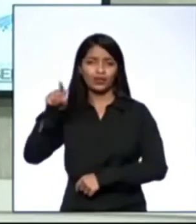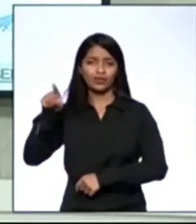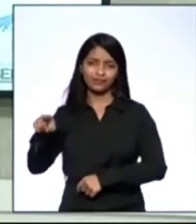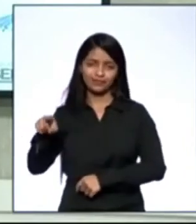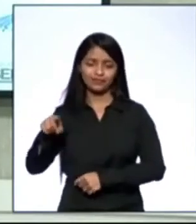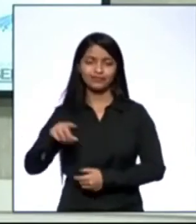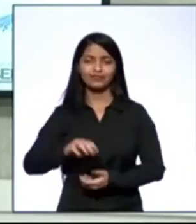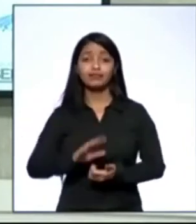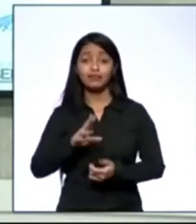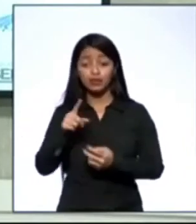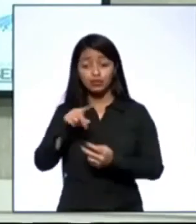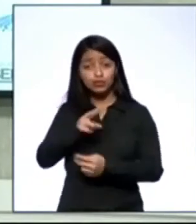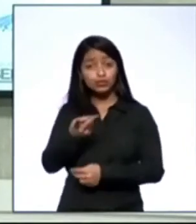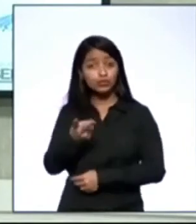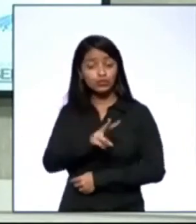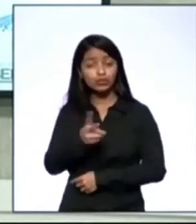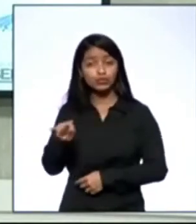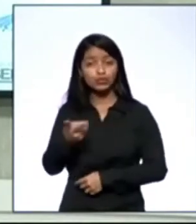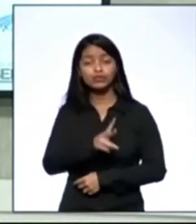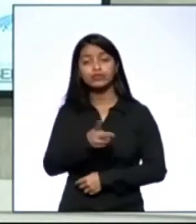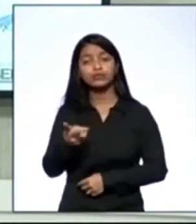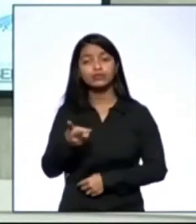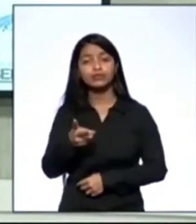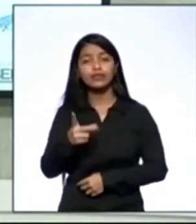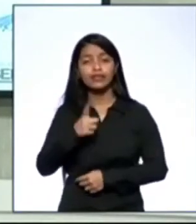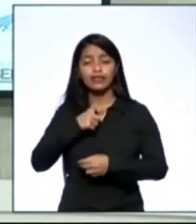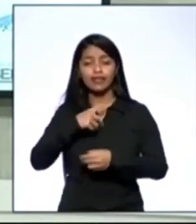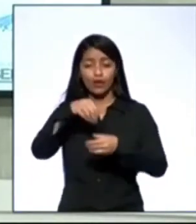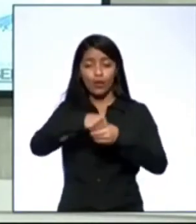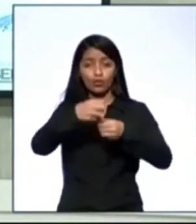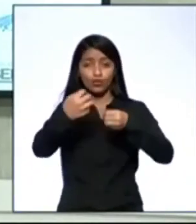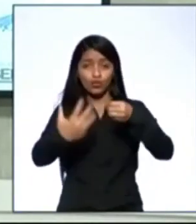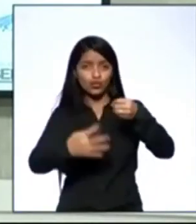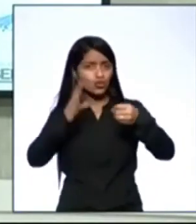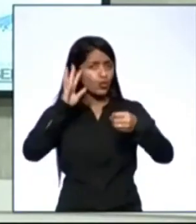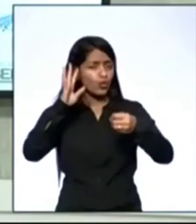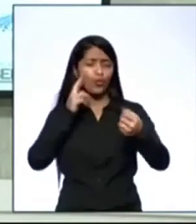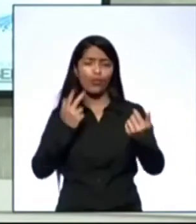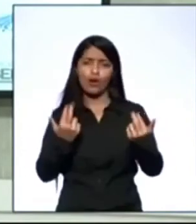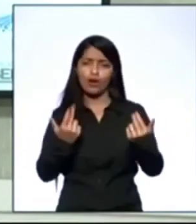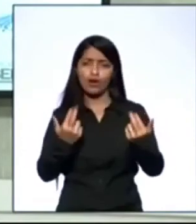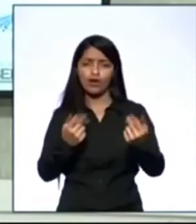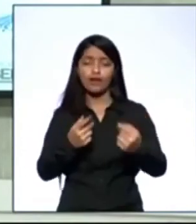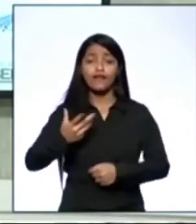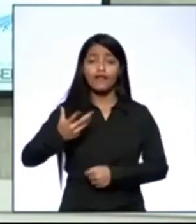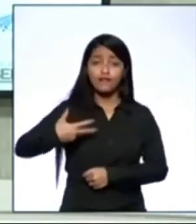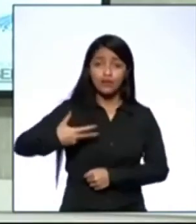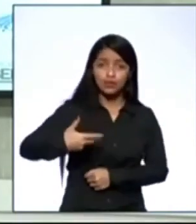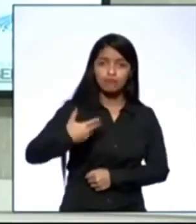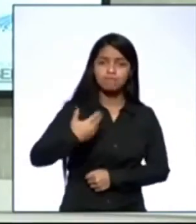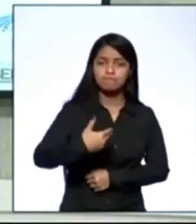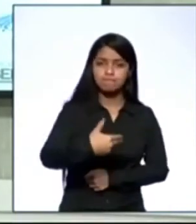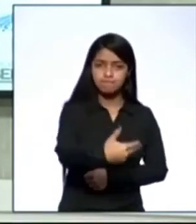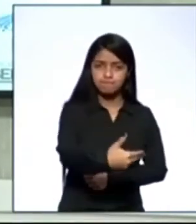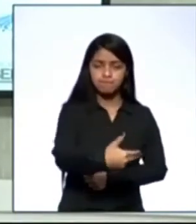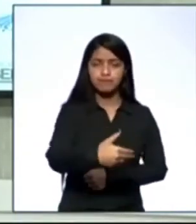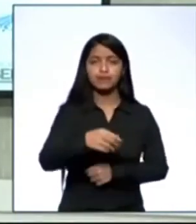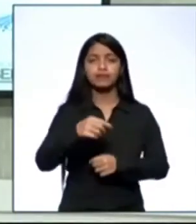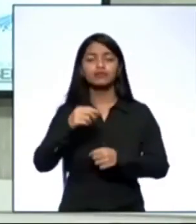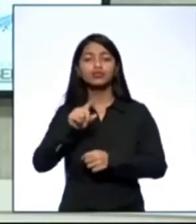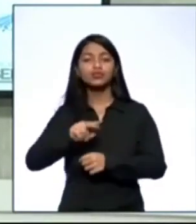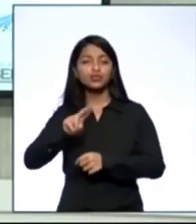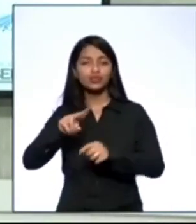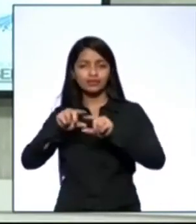ambos seguem o mesmo conteúdo teórico, velocidade escalar constante, dada por ΔS